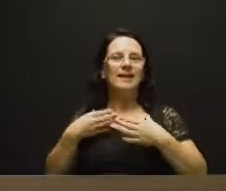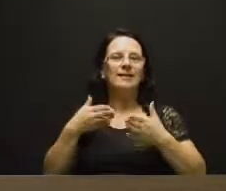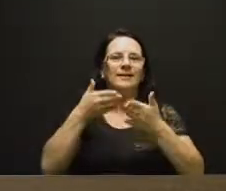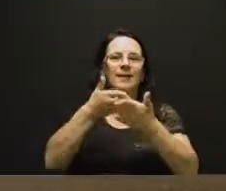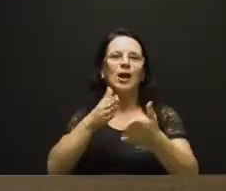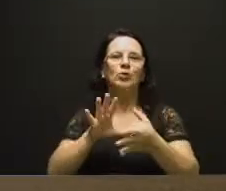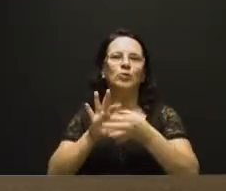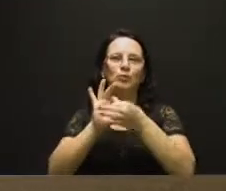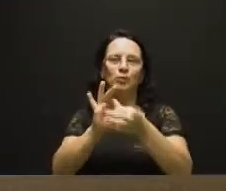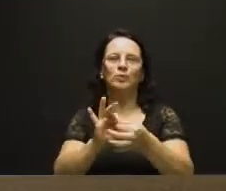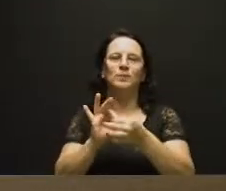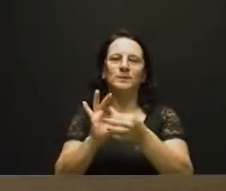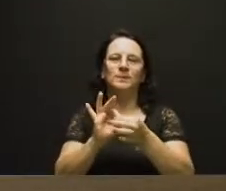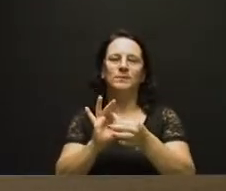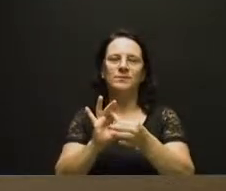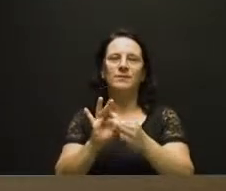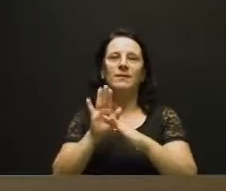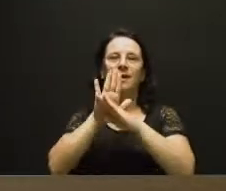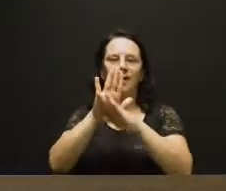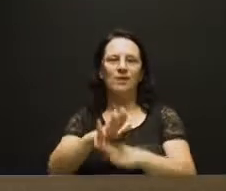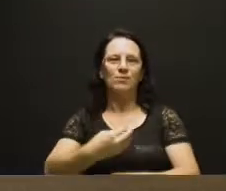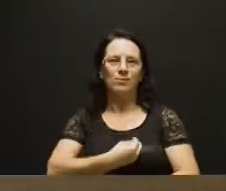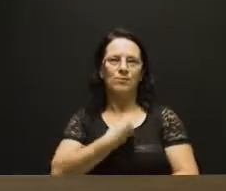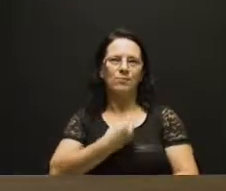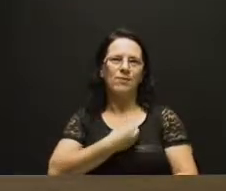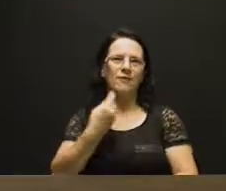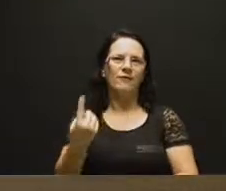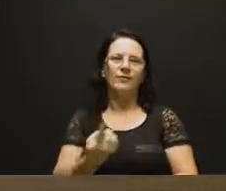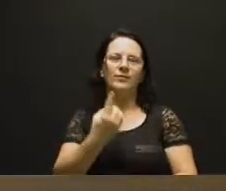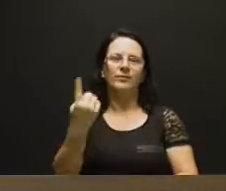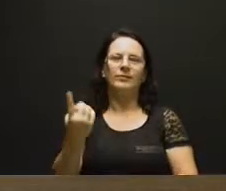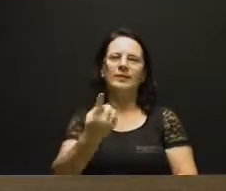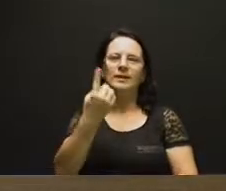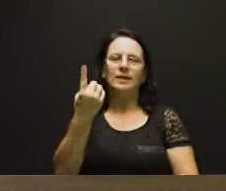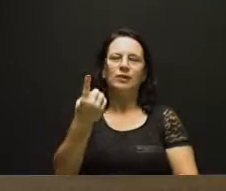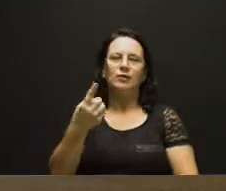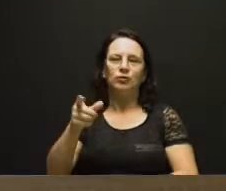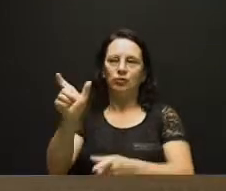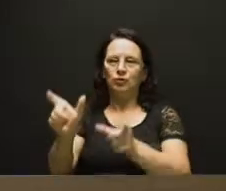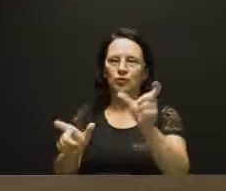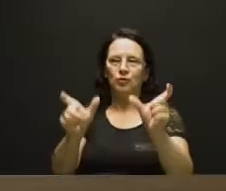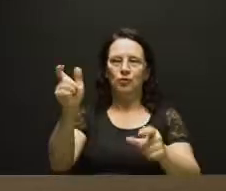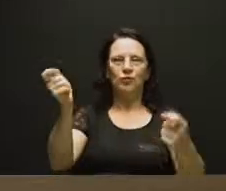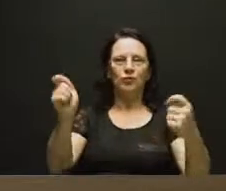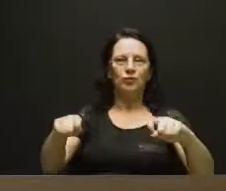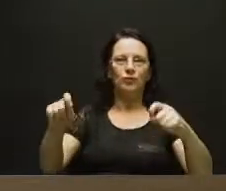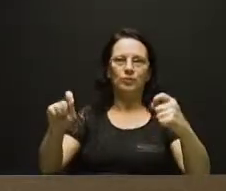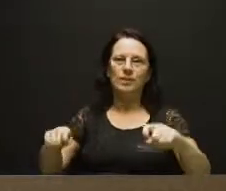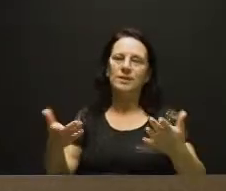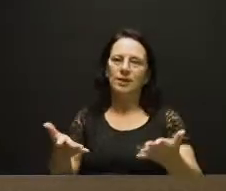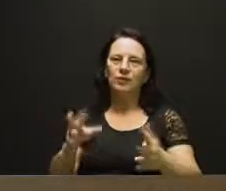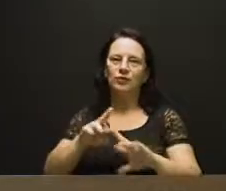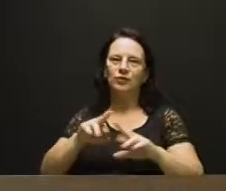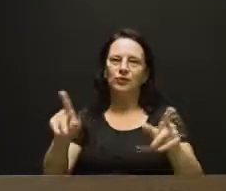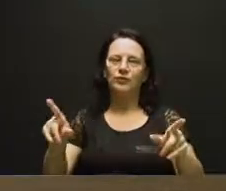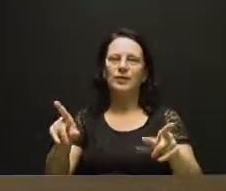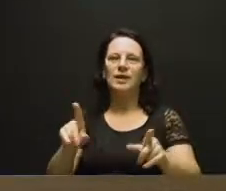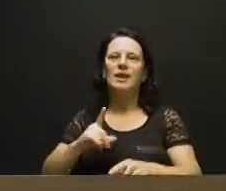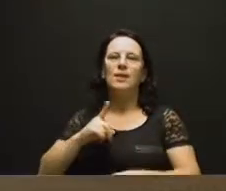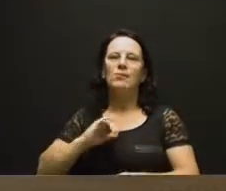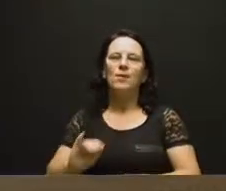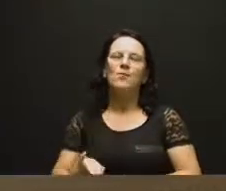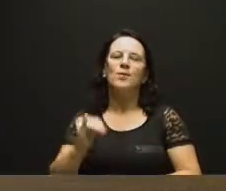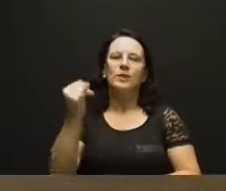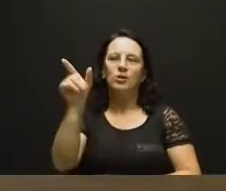do meio onde vivem contribuir para uma vida plena de acordo com as suas capacidades deficiências dar oportunidades a alguém